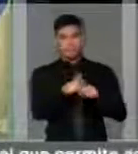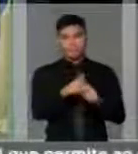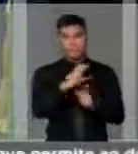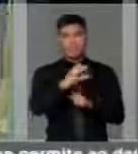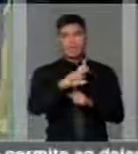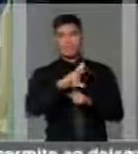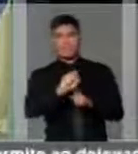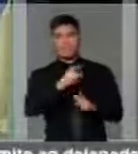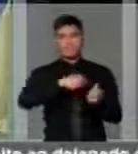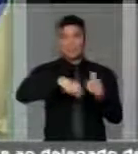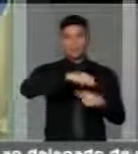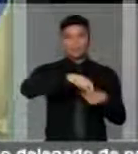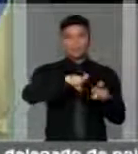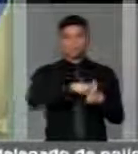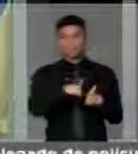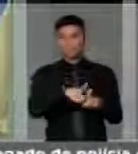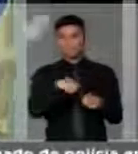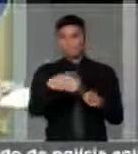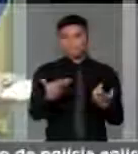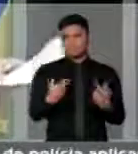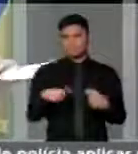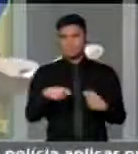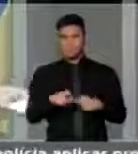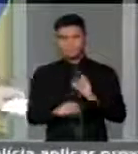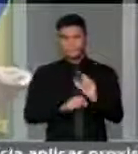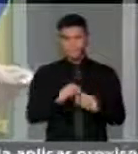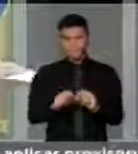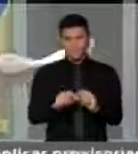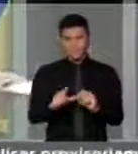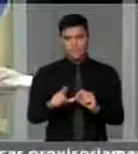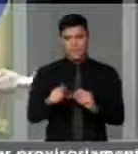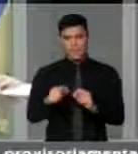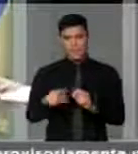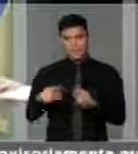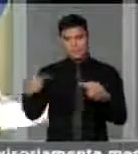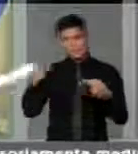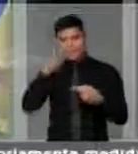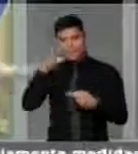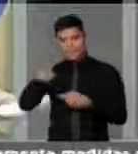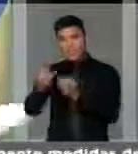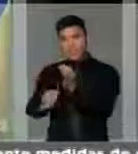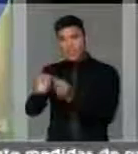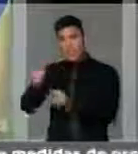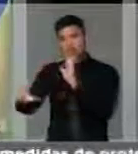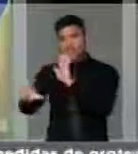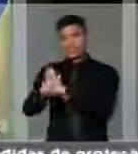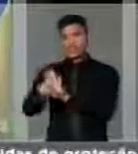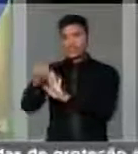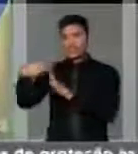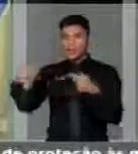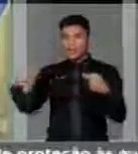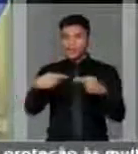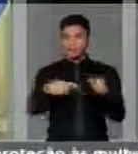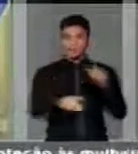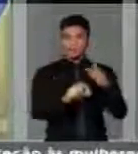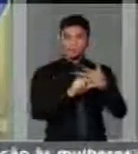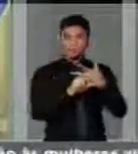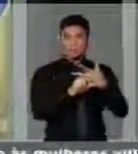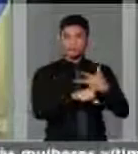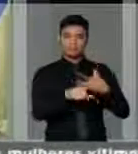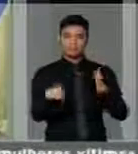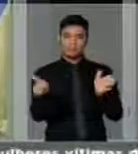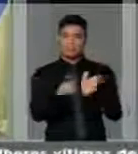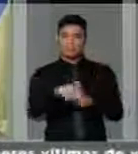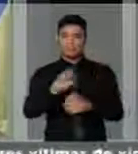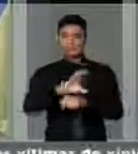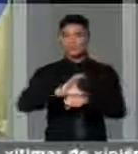aqui elencar alguns crimes para ver se na forma jurídica, se eles entendem que não vai haver golpe, vai haver impeachment baseado na Constituição Federal. Vamos